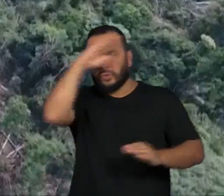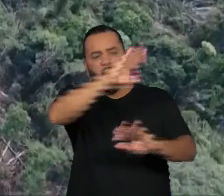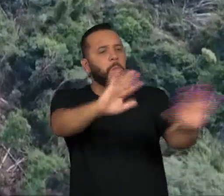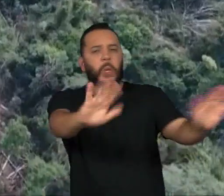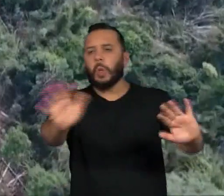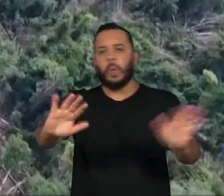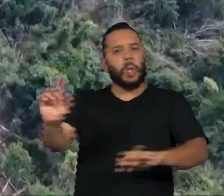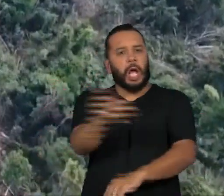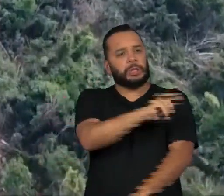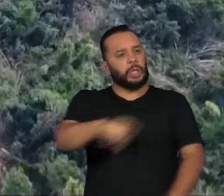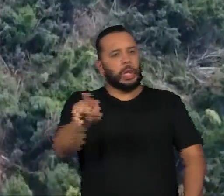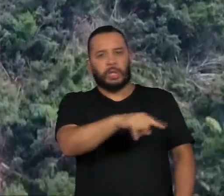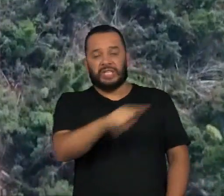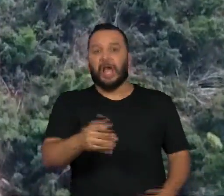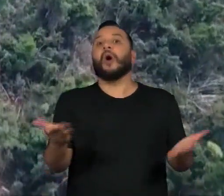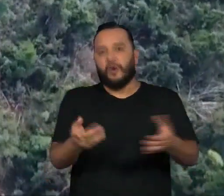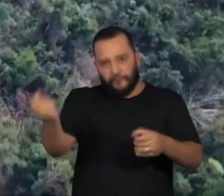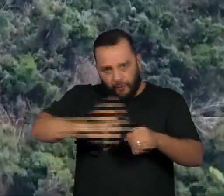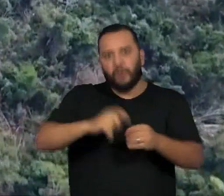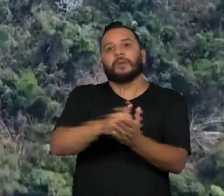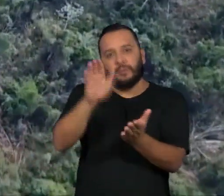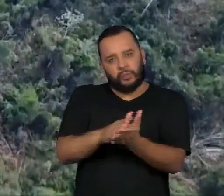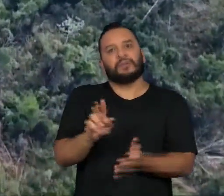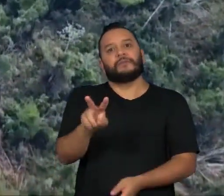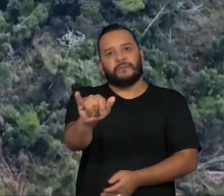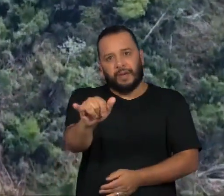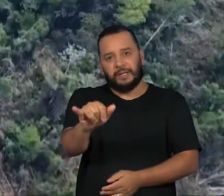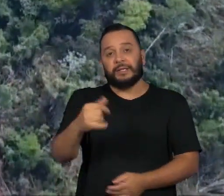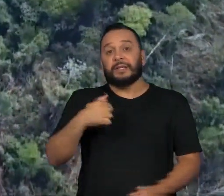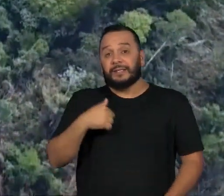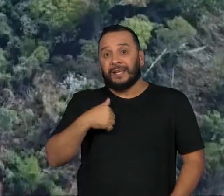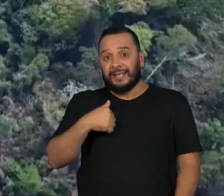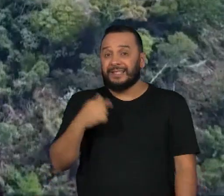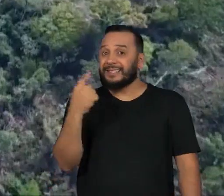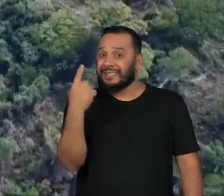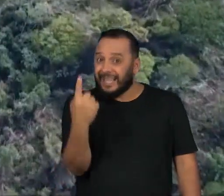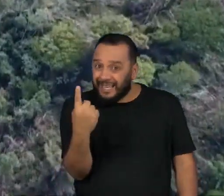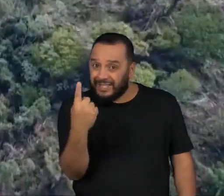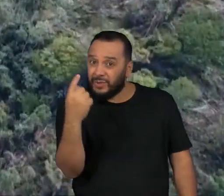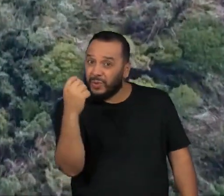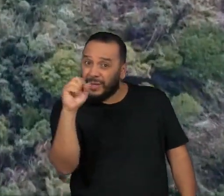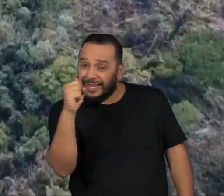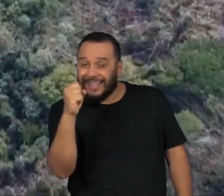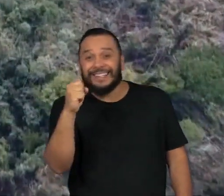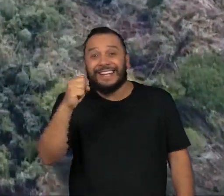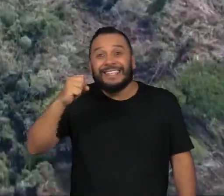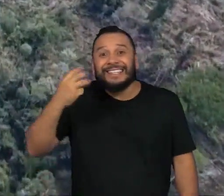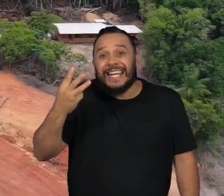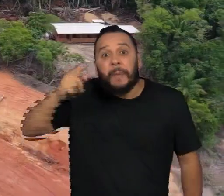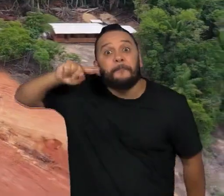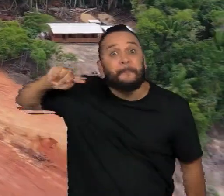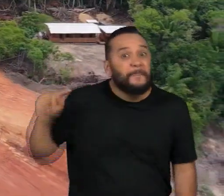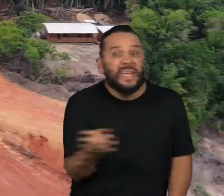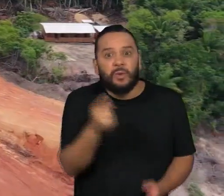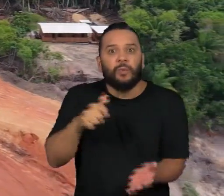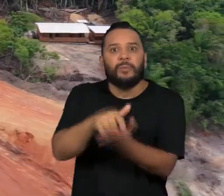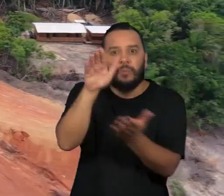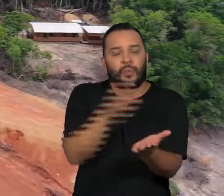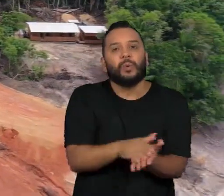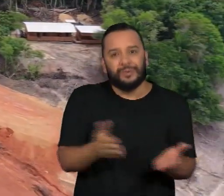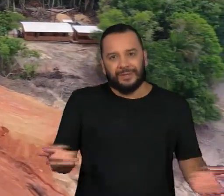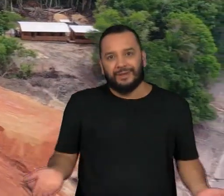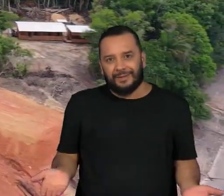A medida rejeita a anulação de 183 mil autos de infração. O parecer vai contra a tese